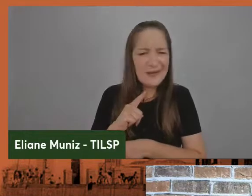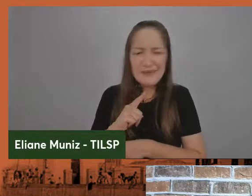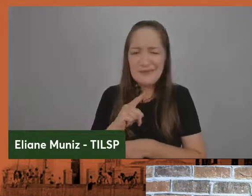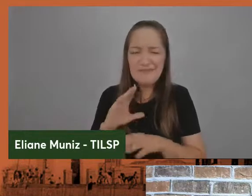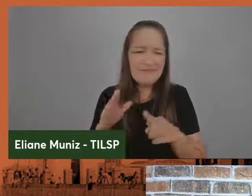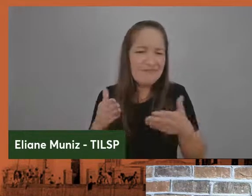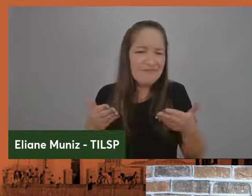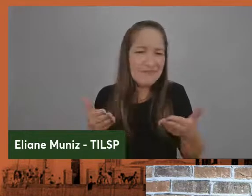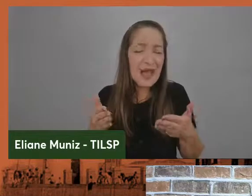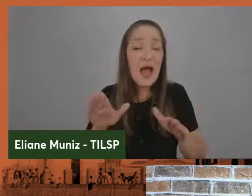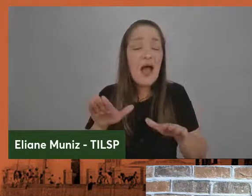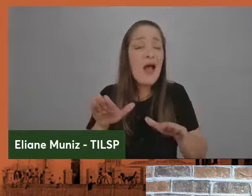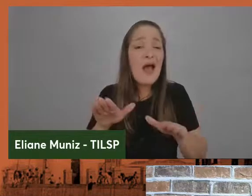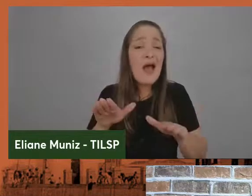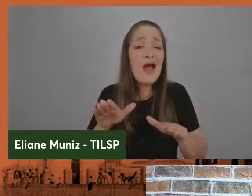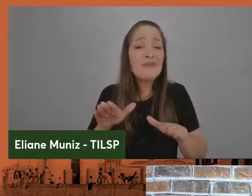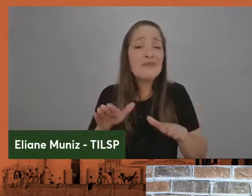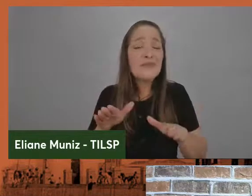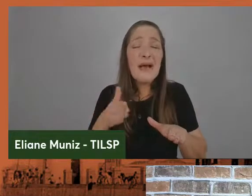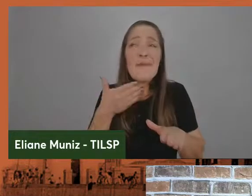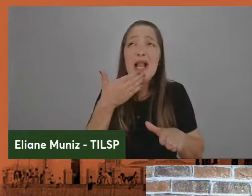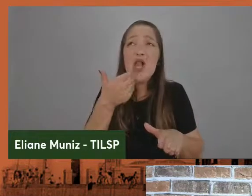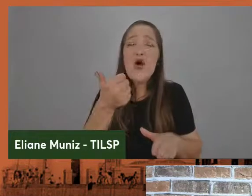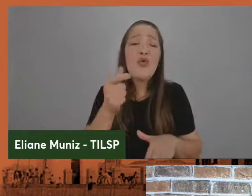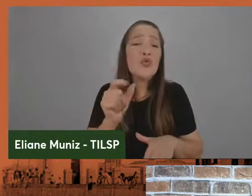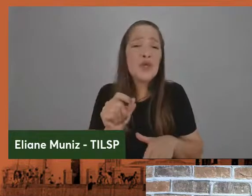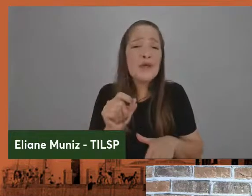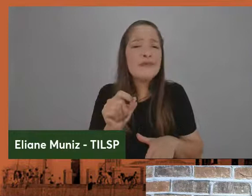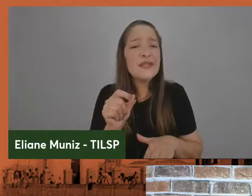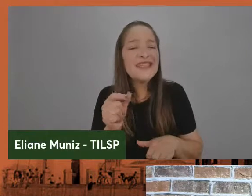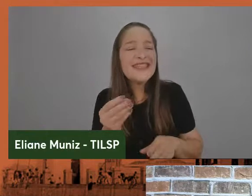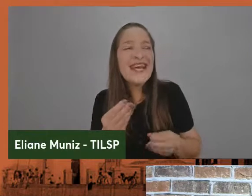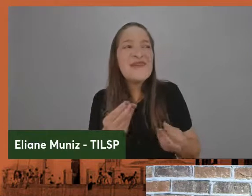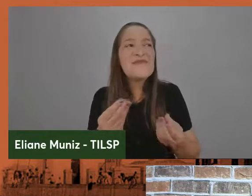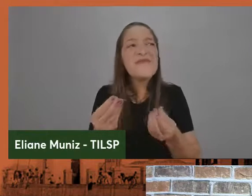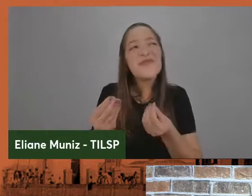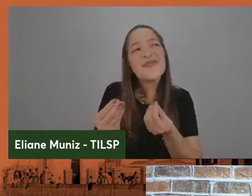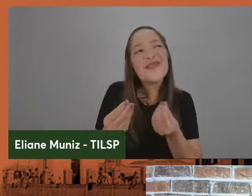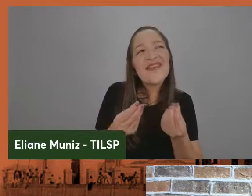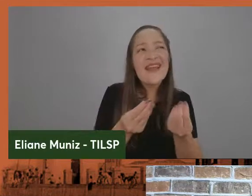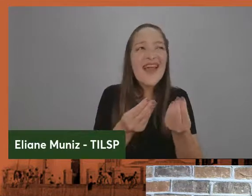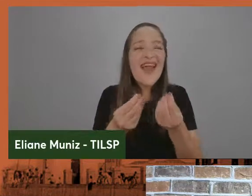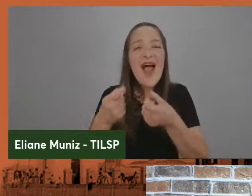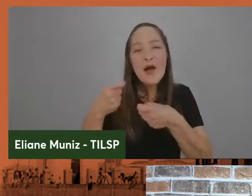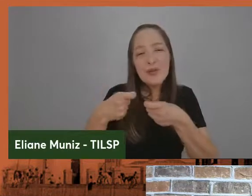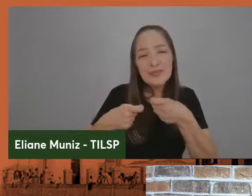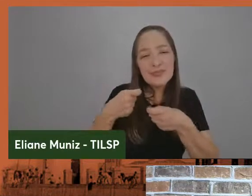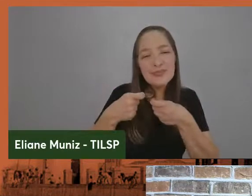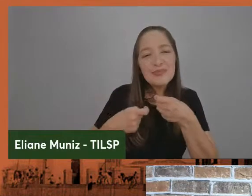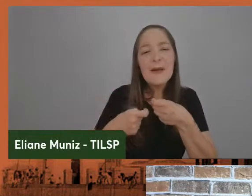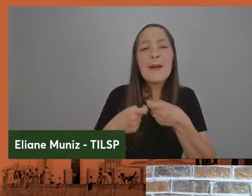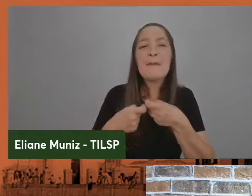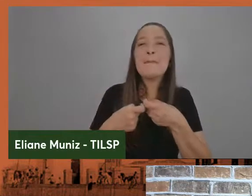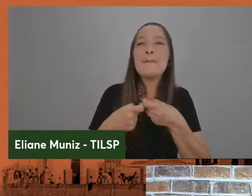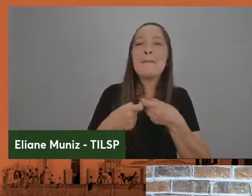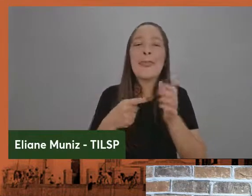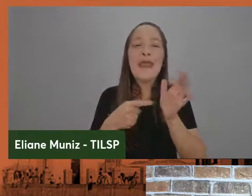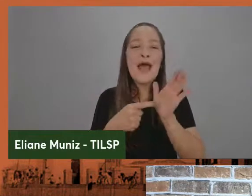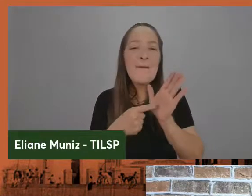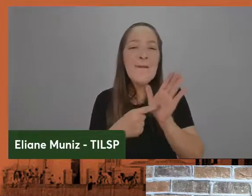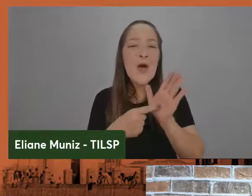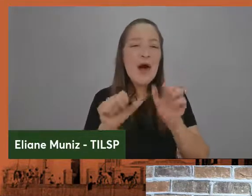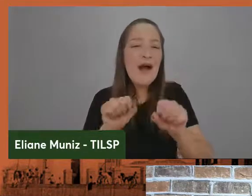e de repente você é melhor você insinuar o erotismo, é